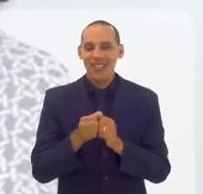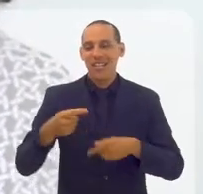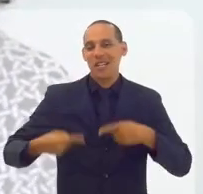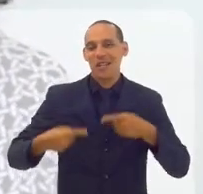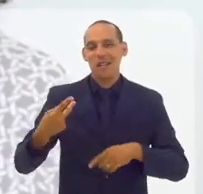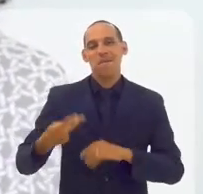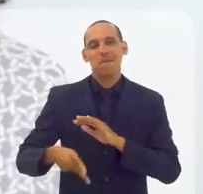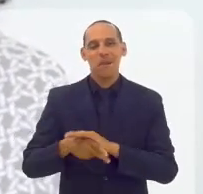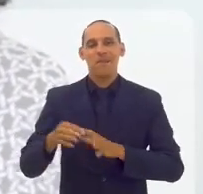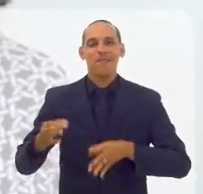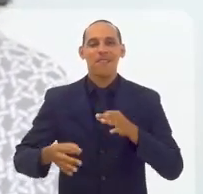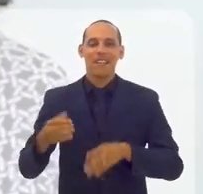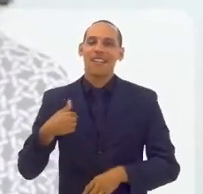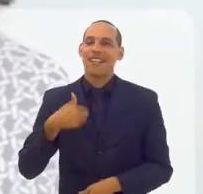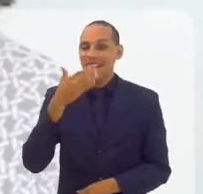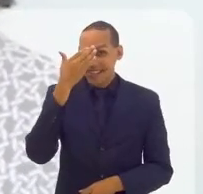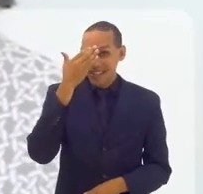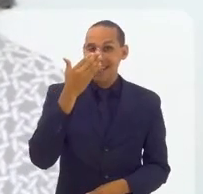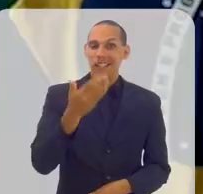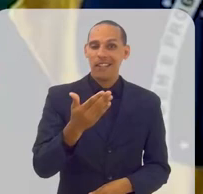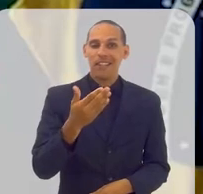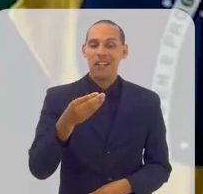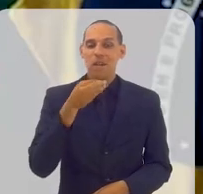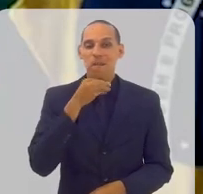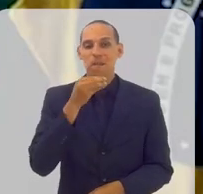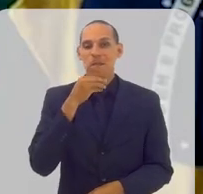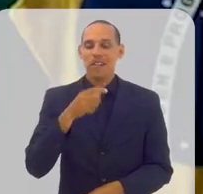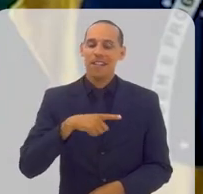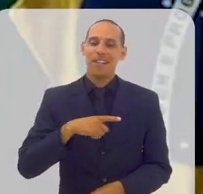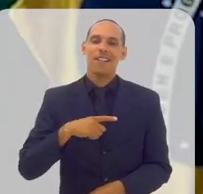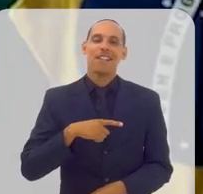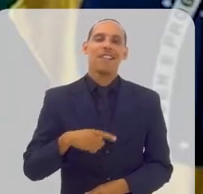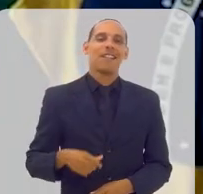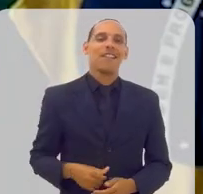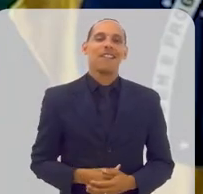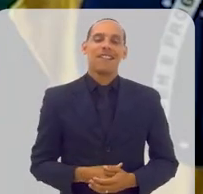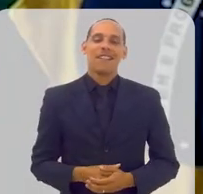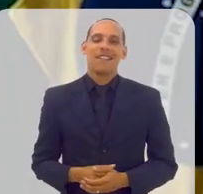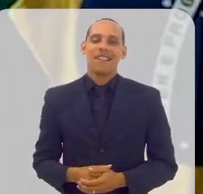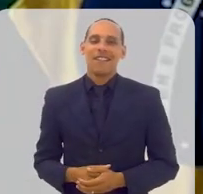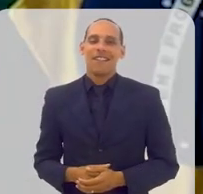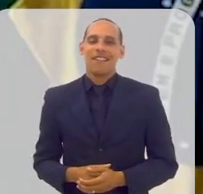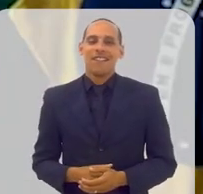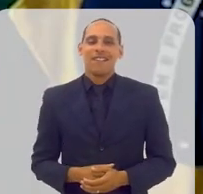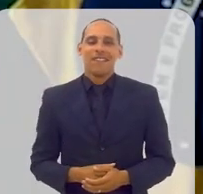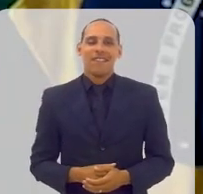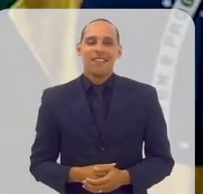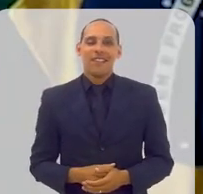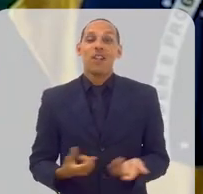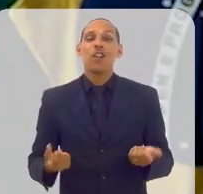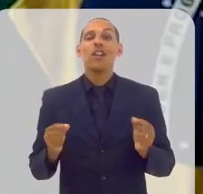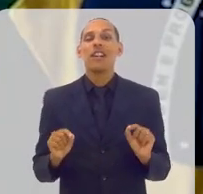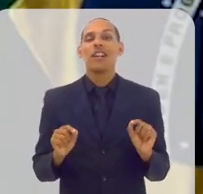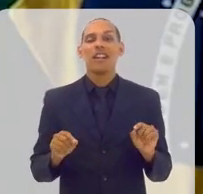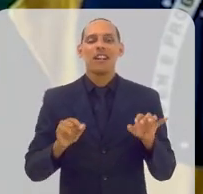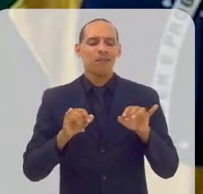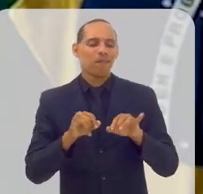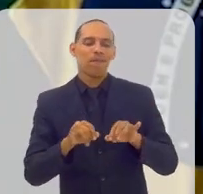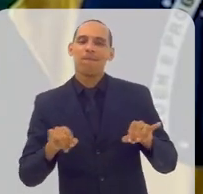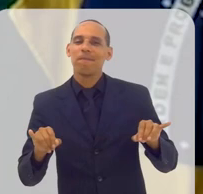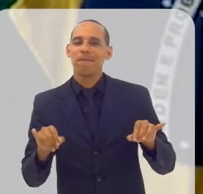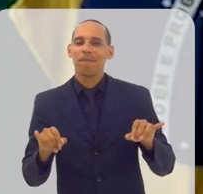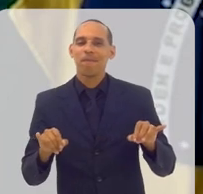dia e nos debates do fórum. Eu agradeço a oportunidade que tive de